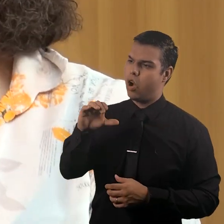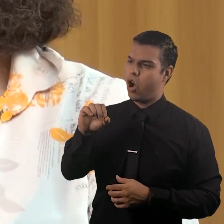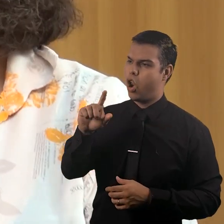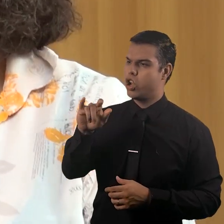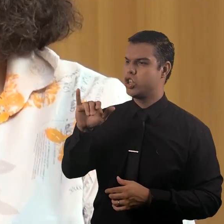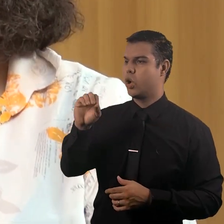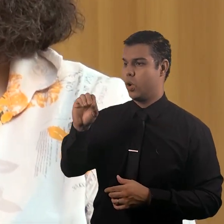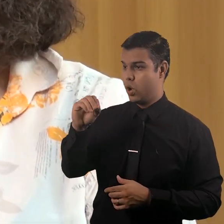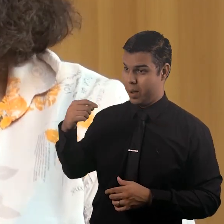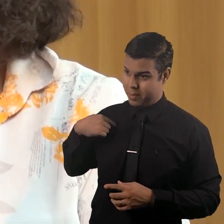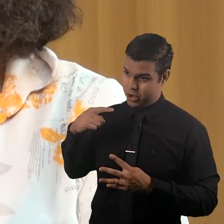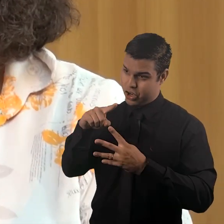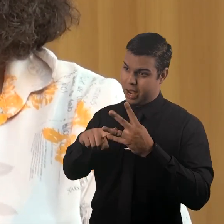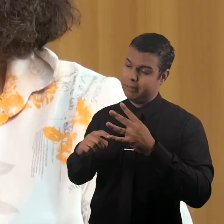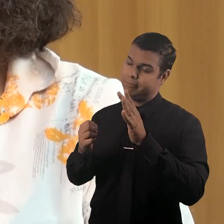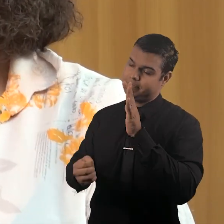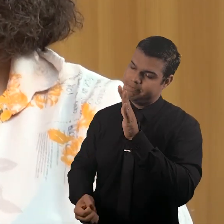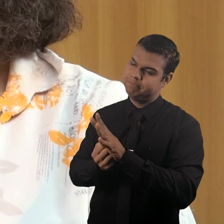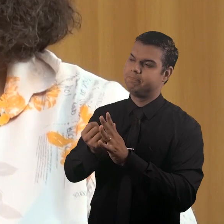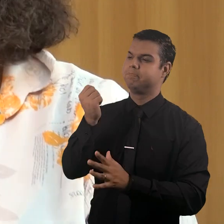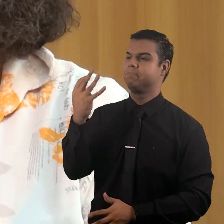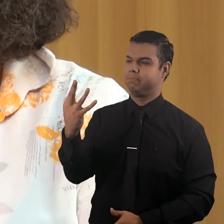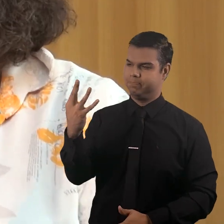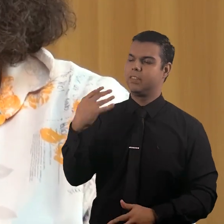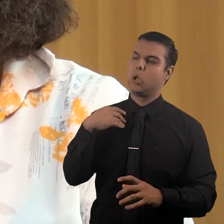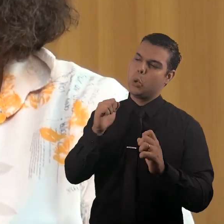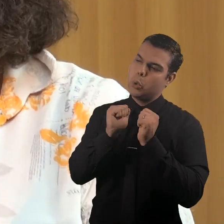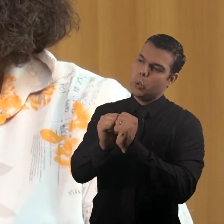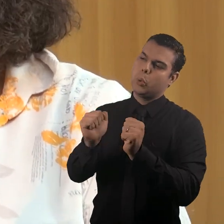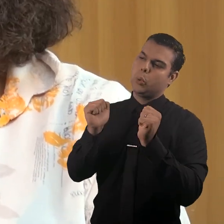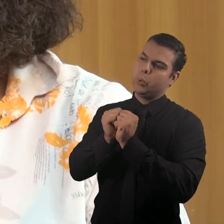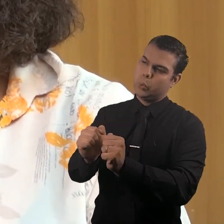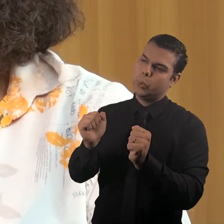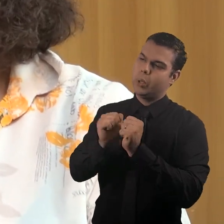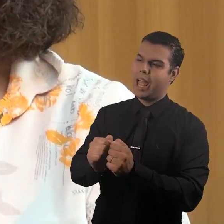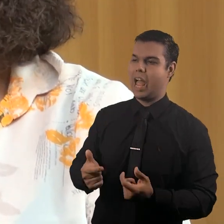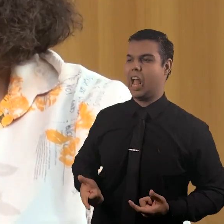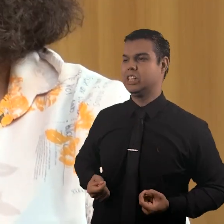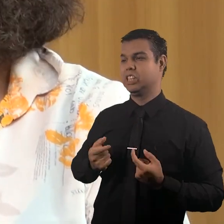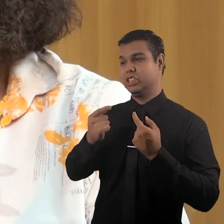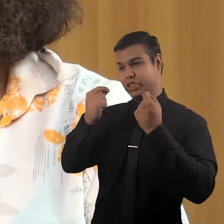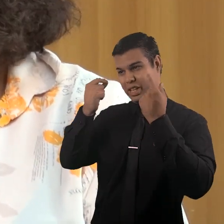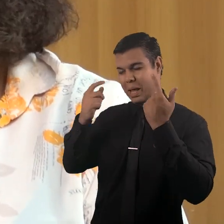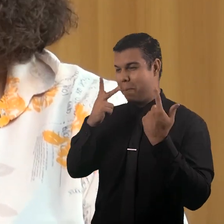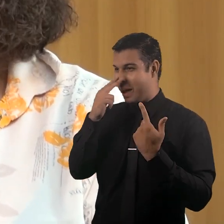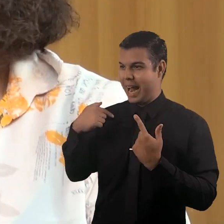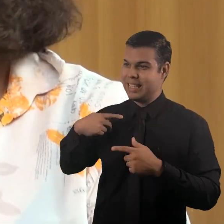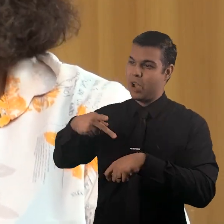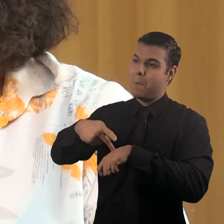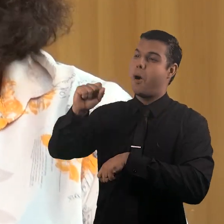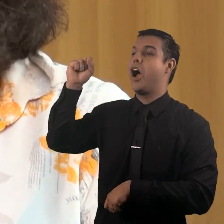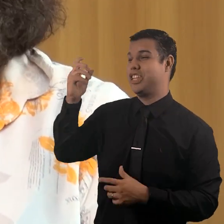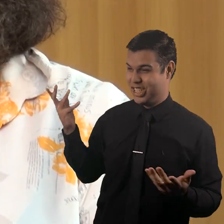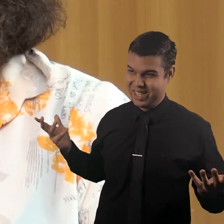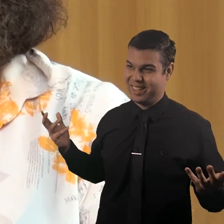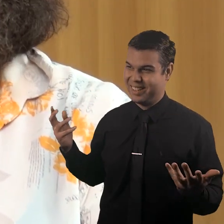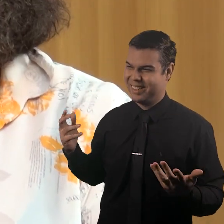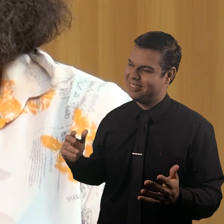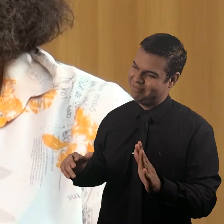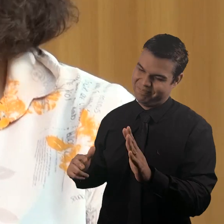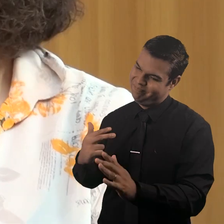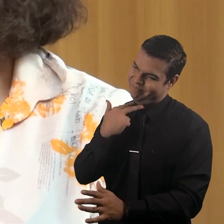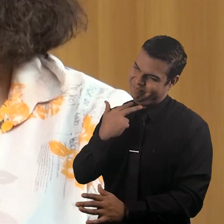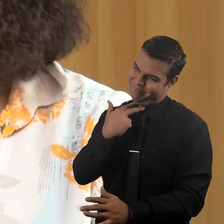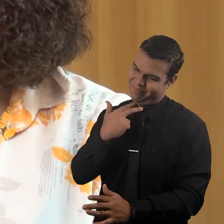na minha cadeira de 4 vezes assistente de paciente oncológico, eu já deveria ser pós-graduada, mas não existe